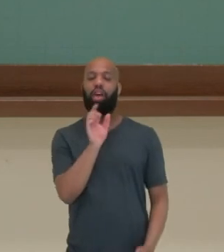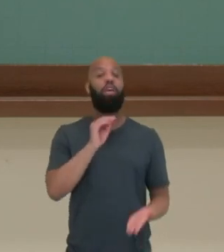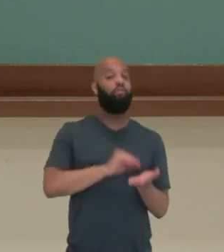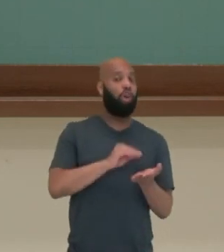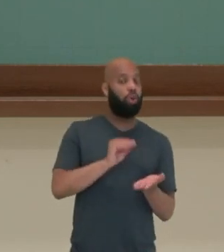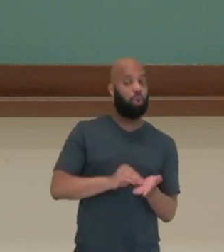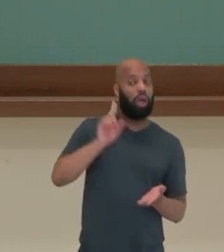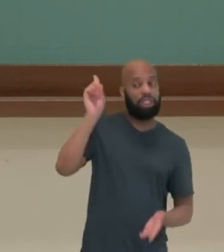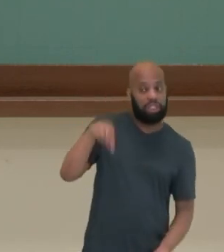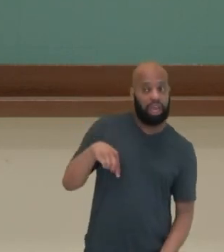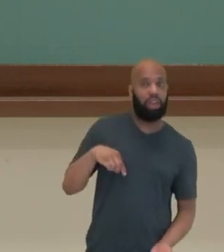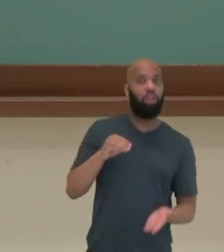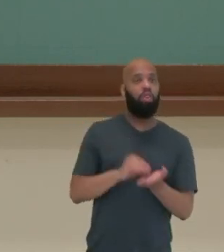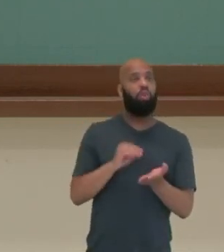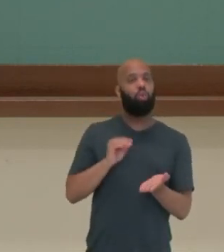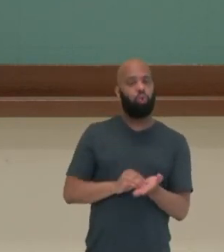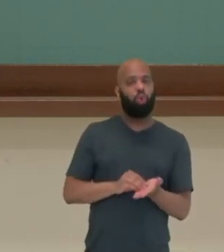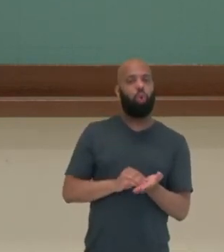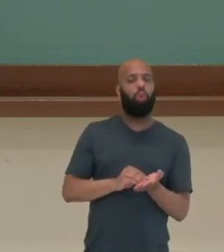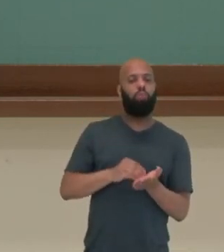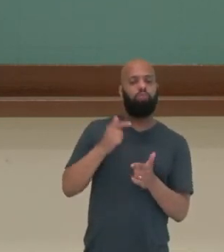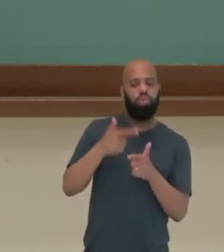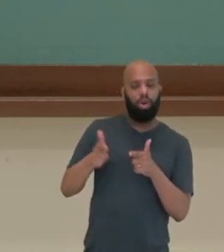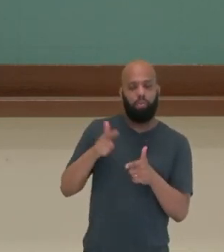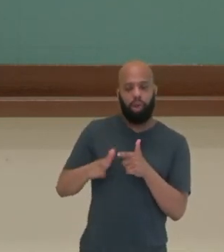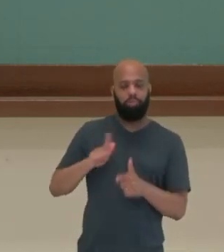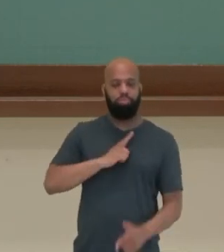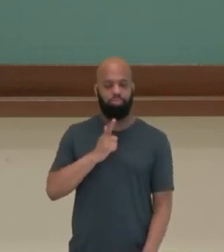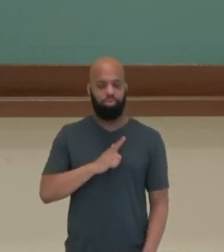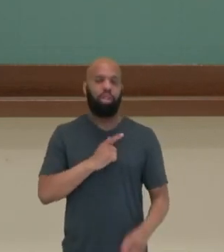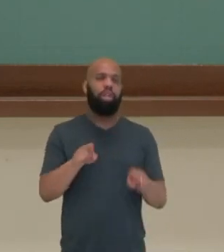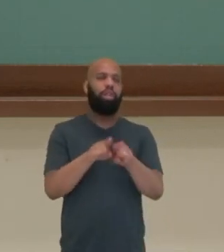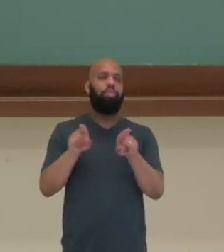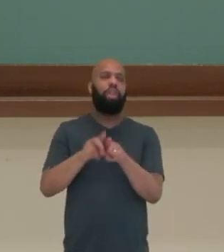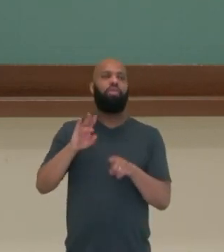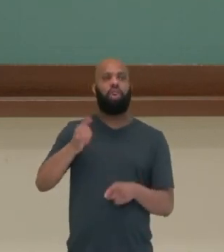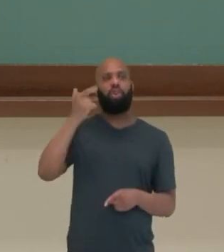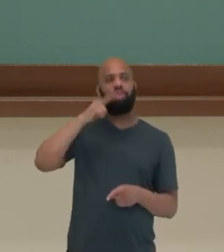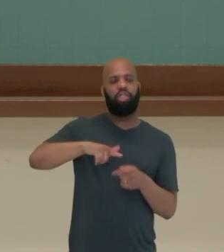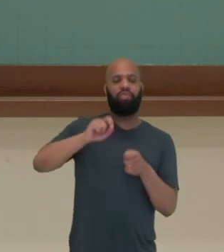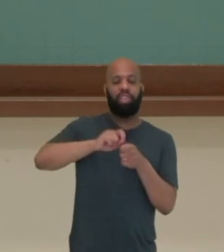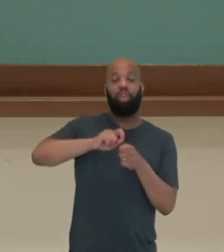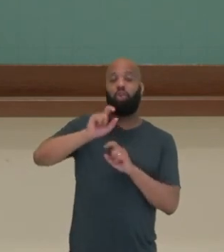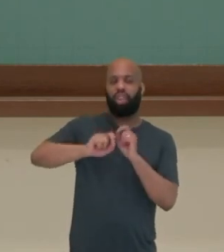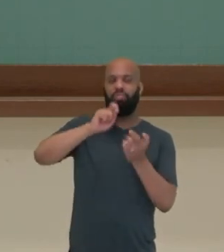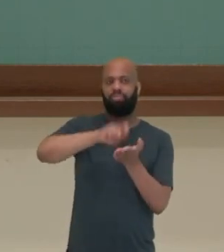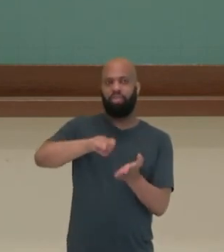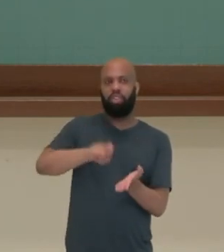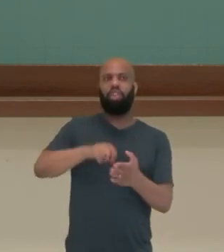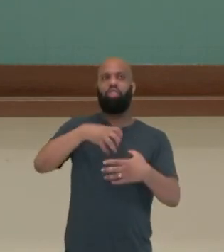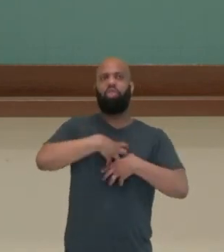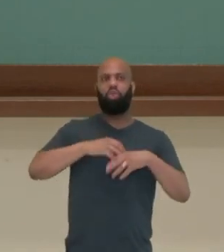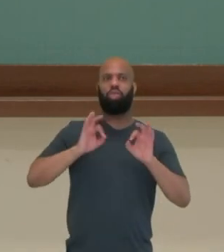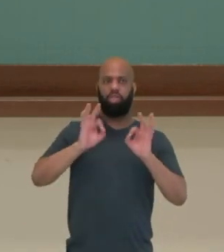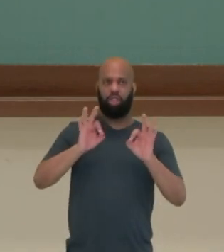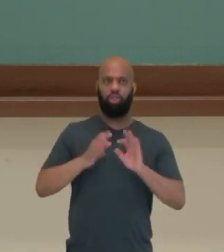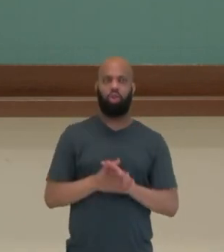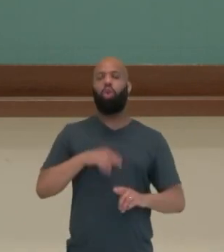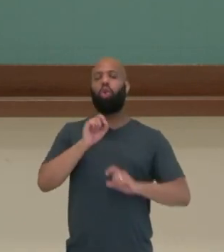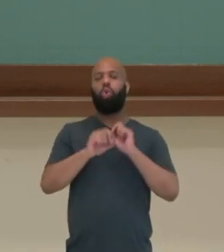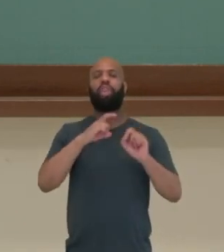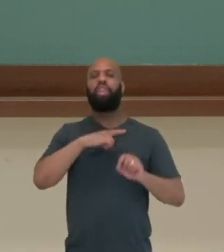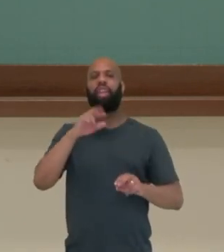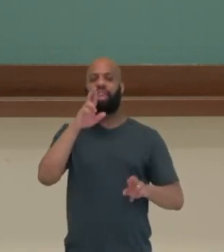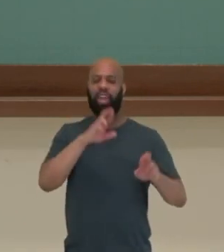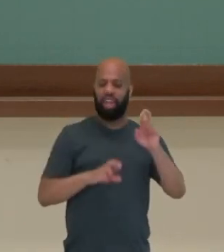acentuada, algum problema de grafia, e com isso você vai produzindo corretamente. O que nós temos que